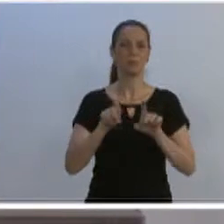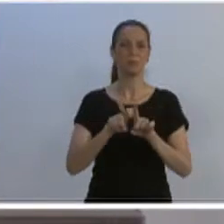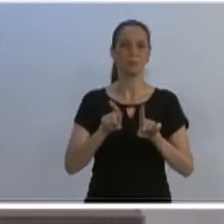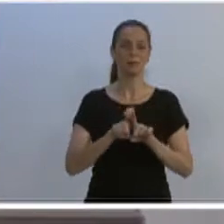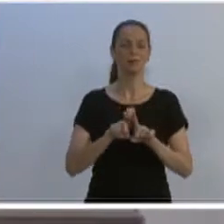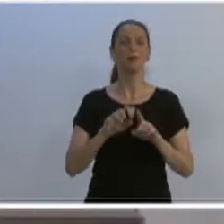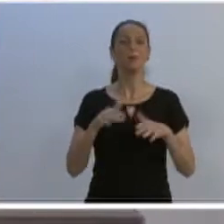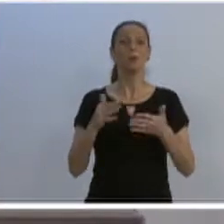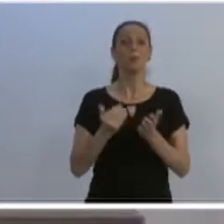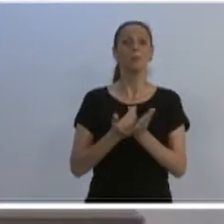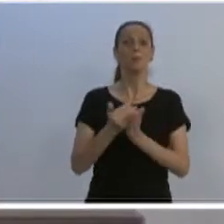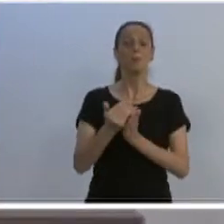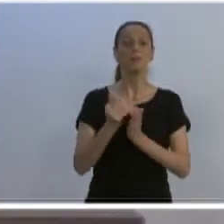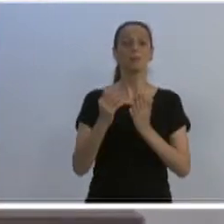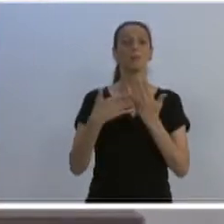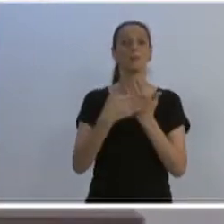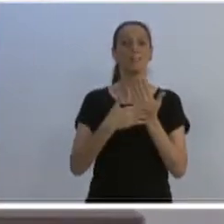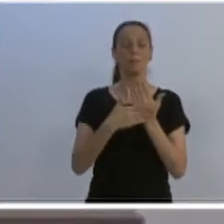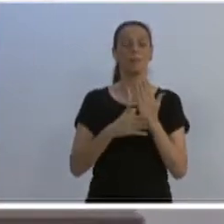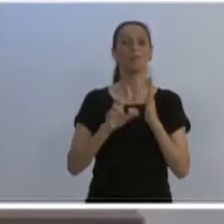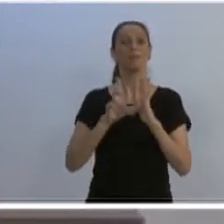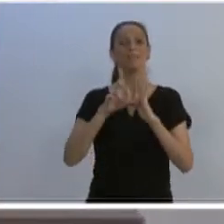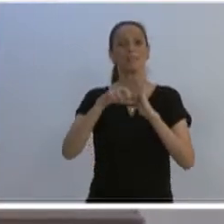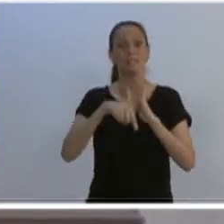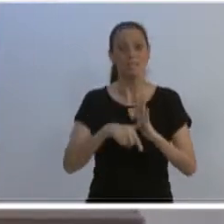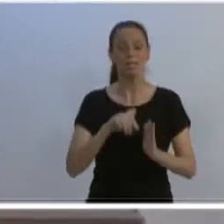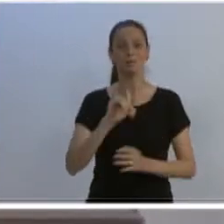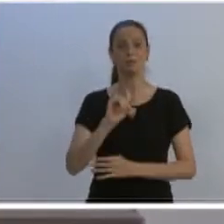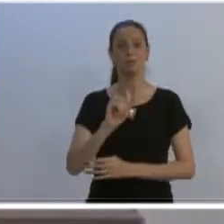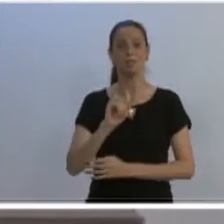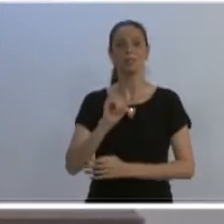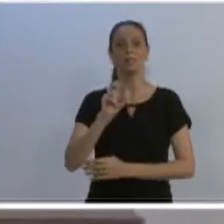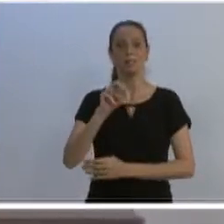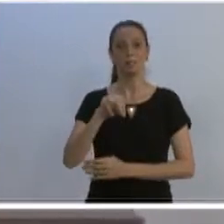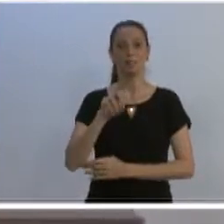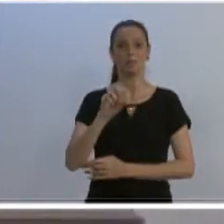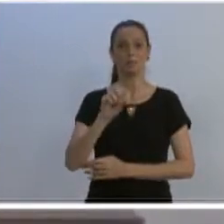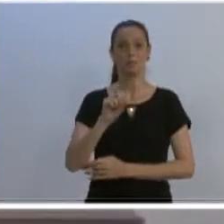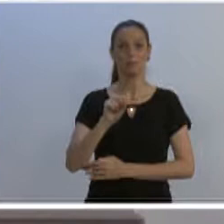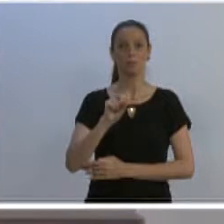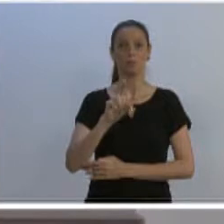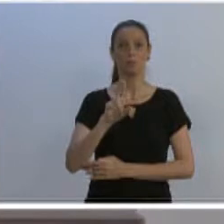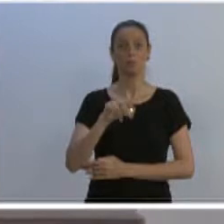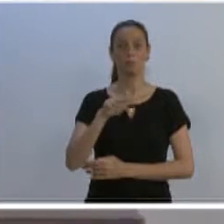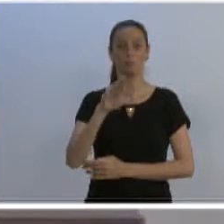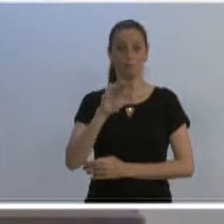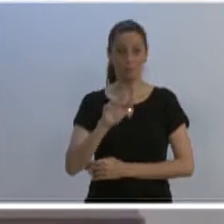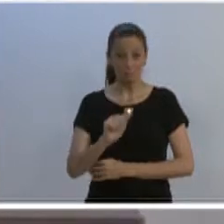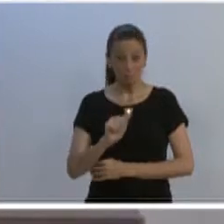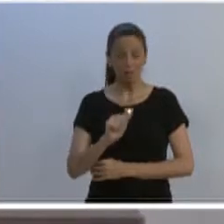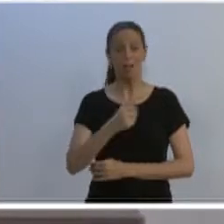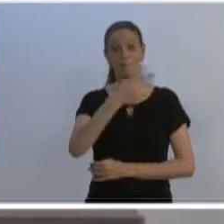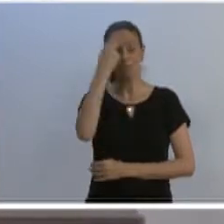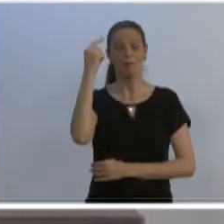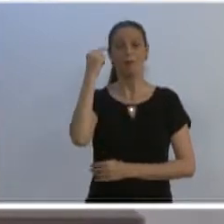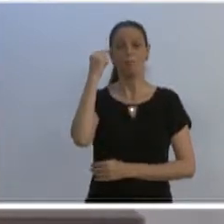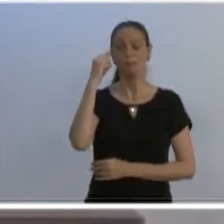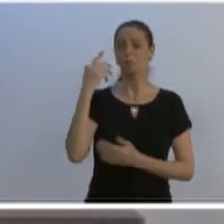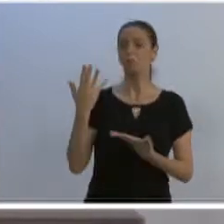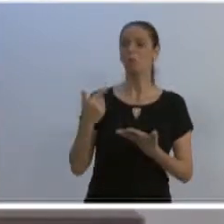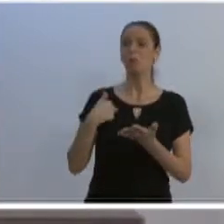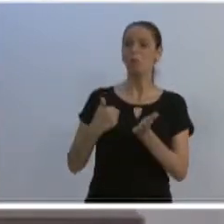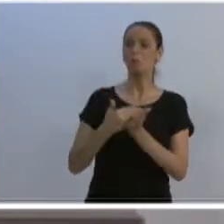insulinização é que acaba criando essa impressão de que ela, na realidade, não contribui e que a pessoa que faz insulina já está